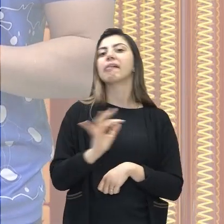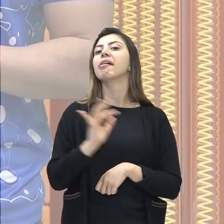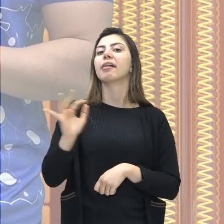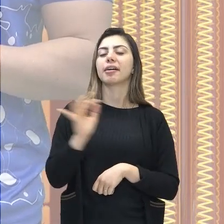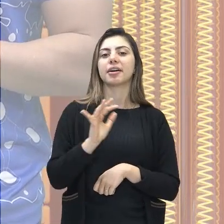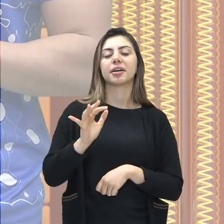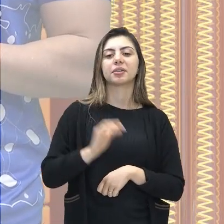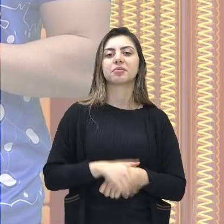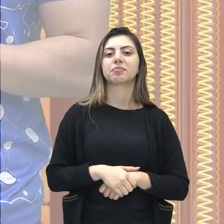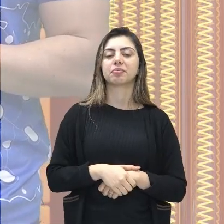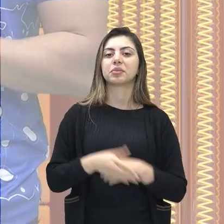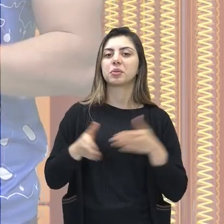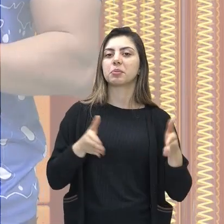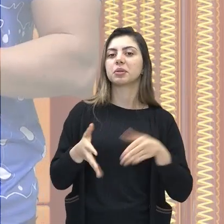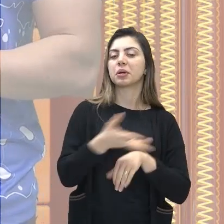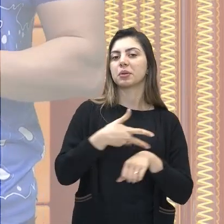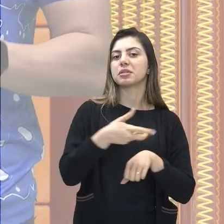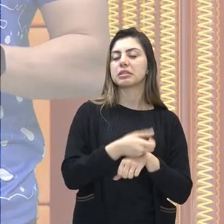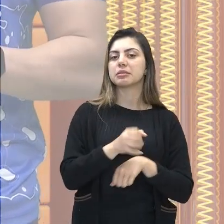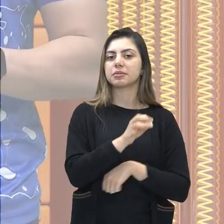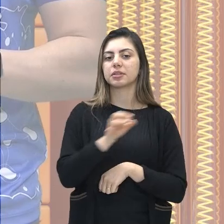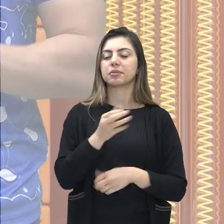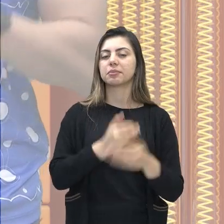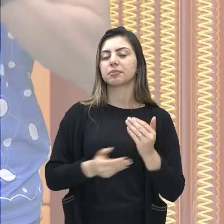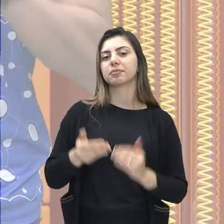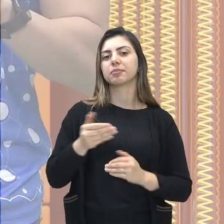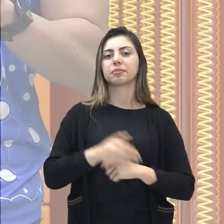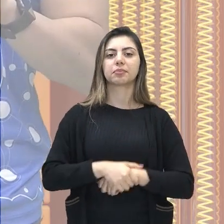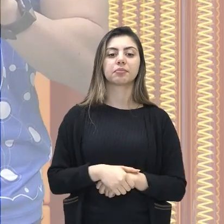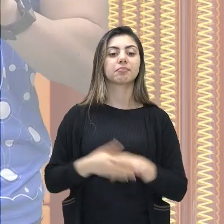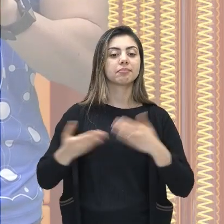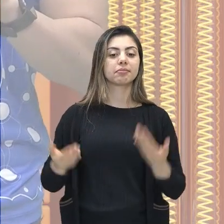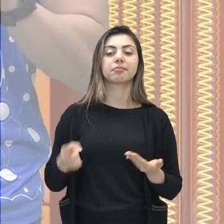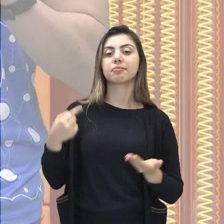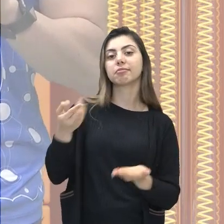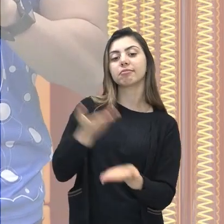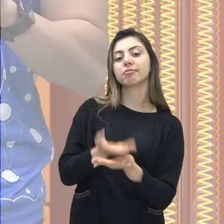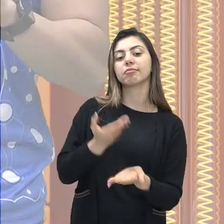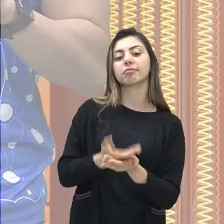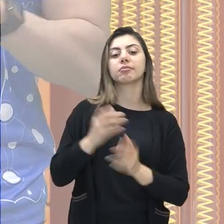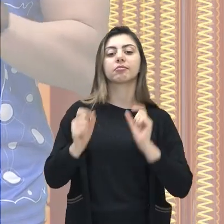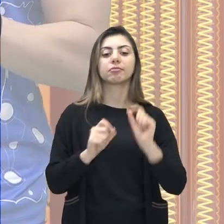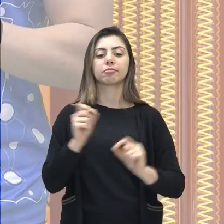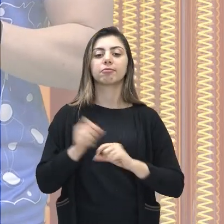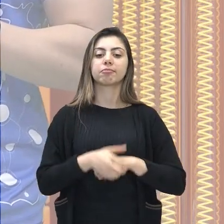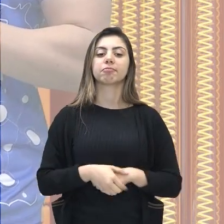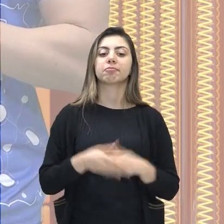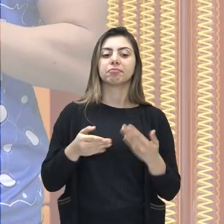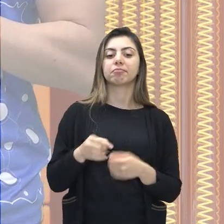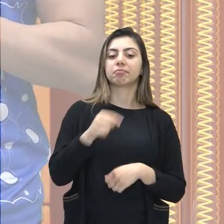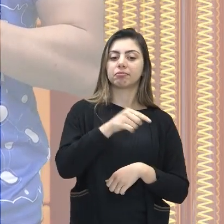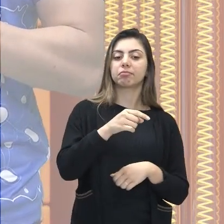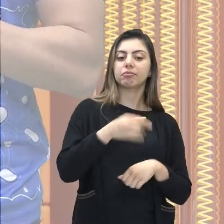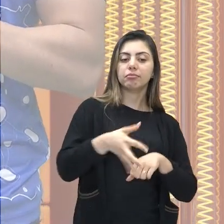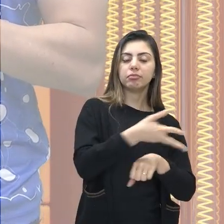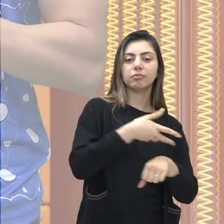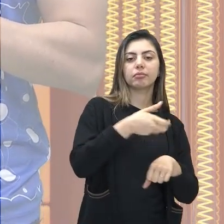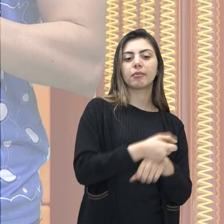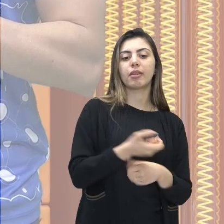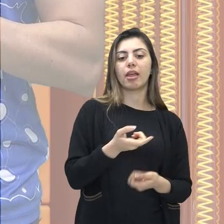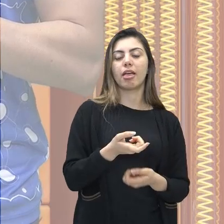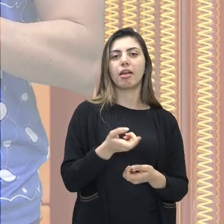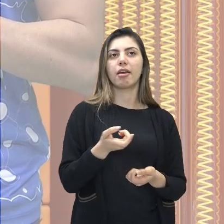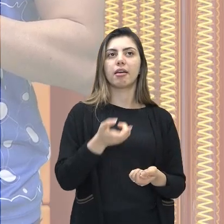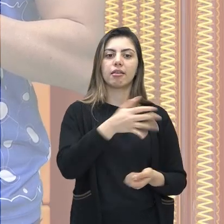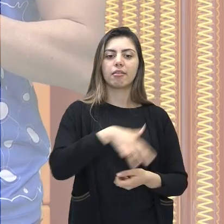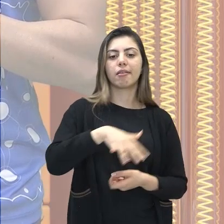aqui do período colonial, certo? Dando continuidade, a gente vai verificar a questão da ausência de autonomia política por parte